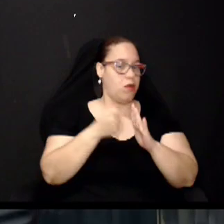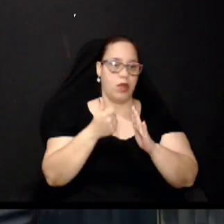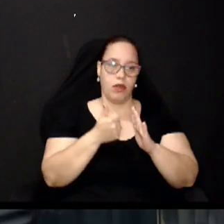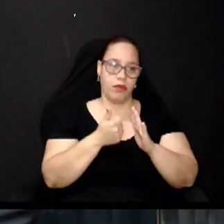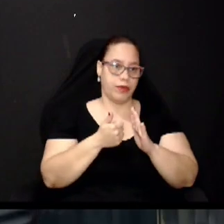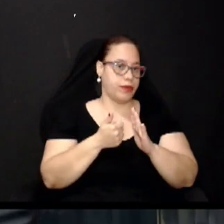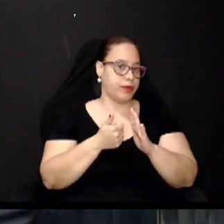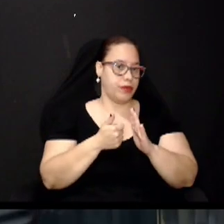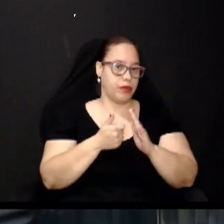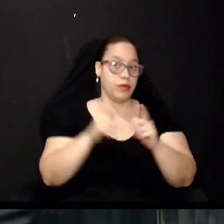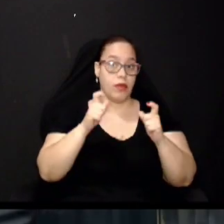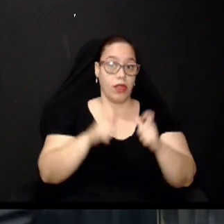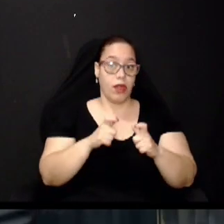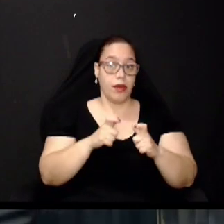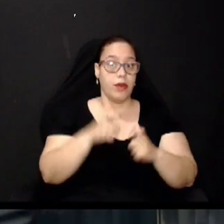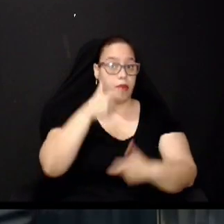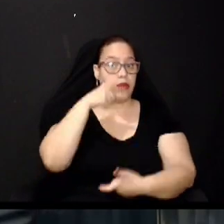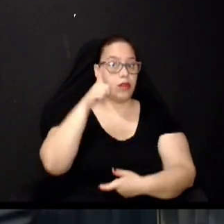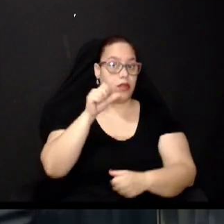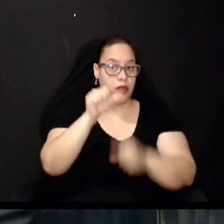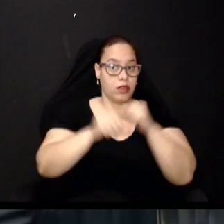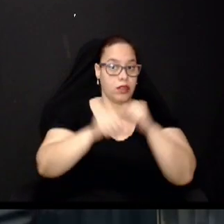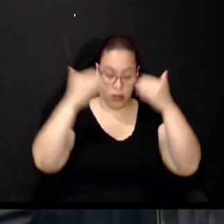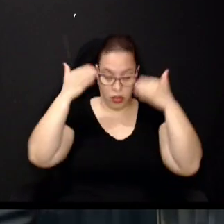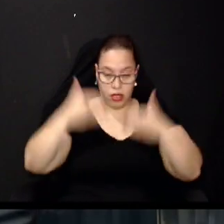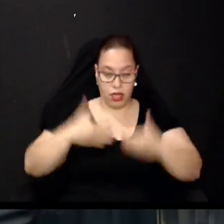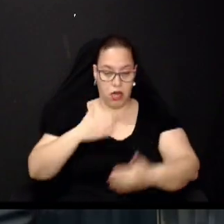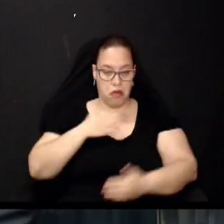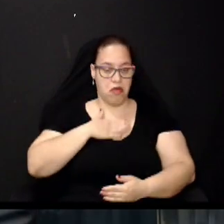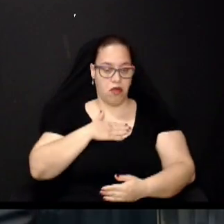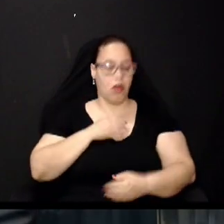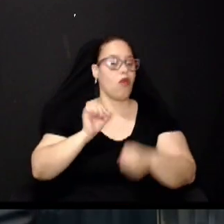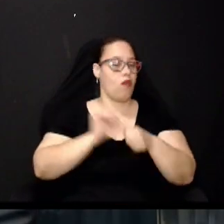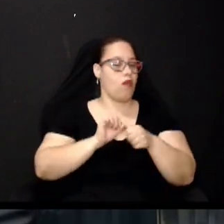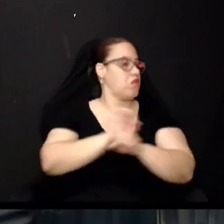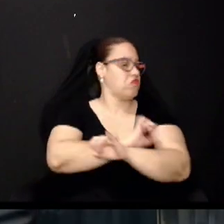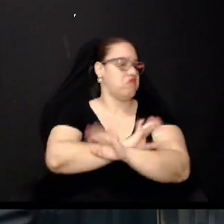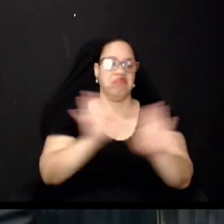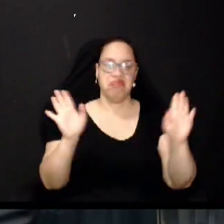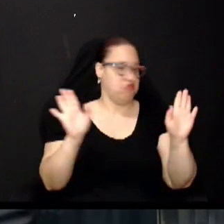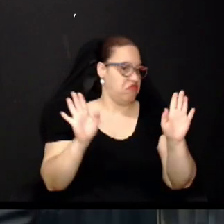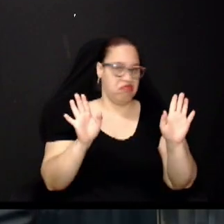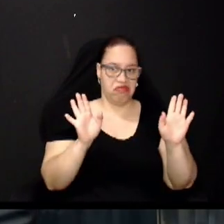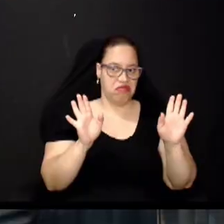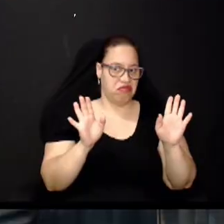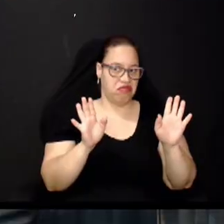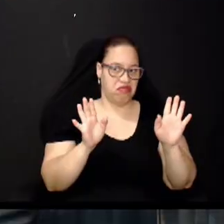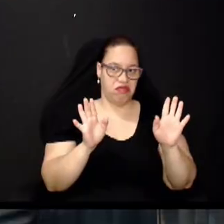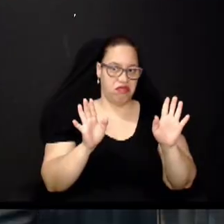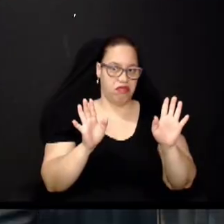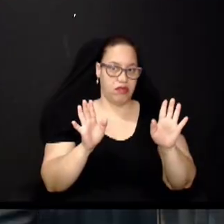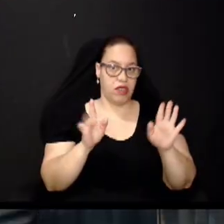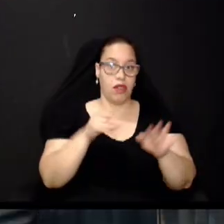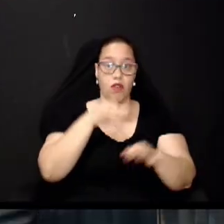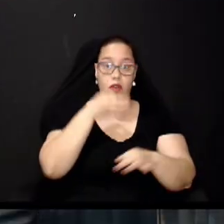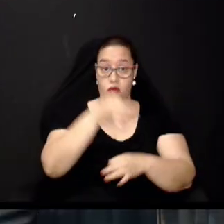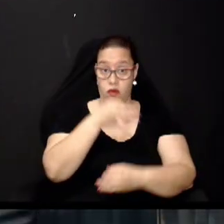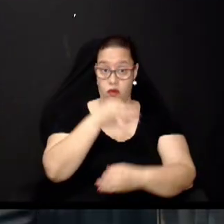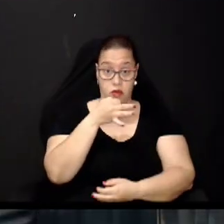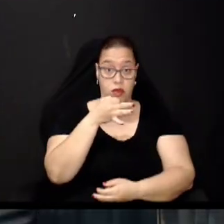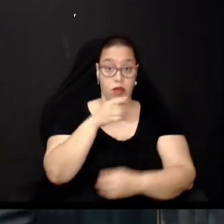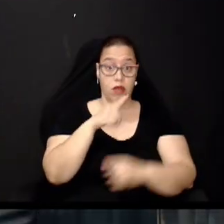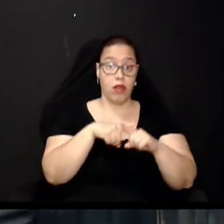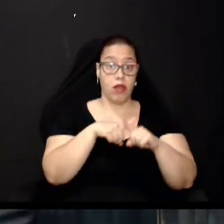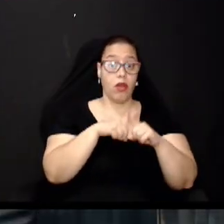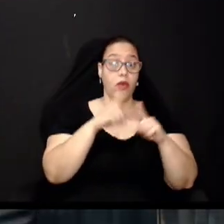ambiente que a pessoa consegue mudar. Isso aqui é meu, isso aqui eu faço e ninguém vai opinar nisso aqui. Mas é uma coisa que